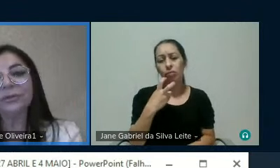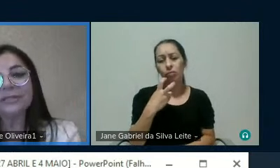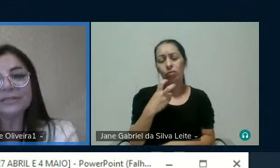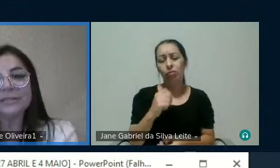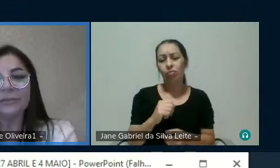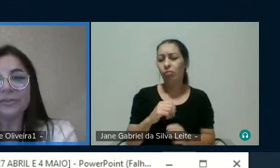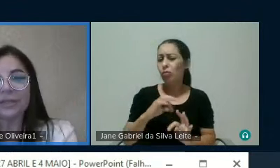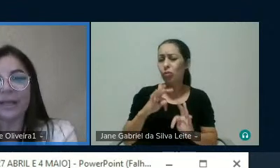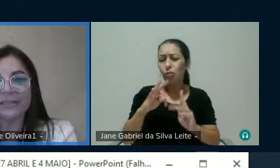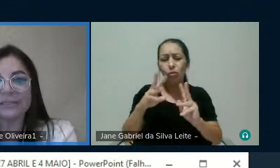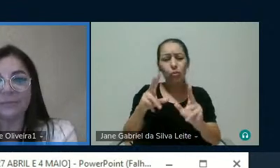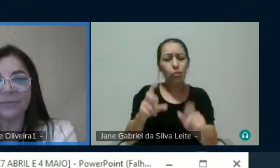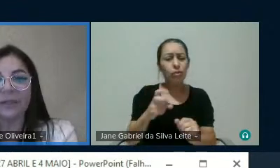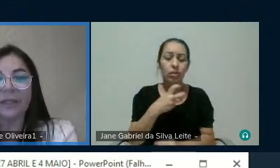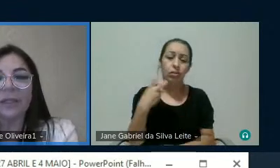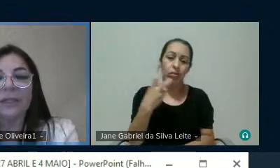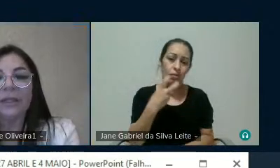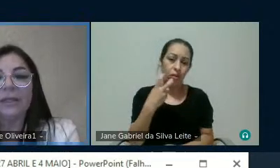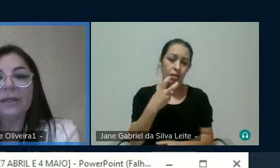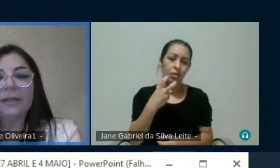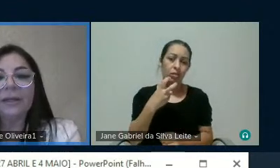engloba todas as línguas orais.